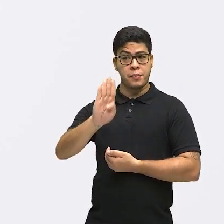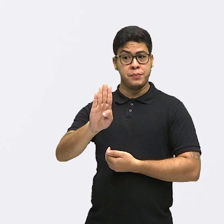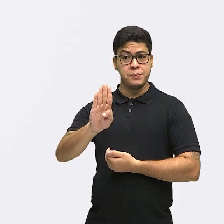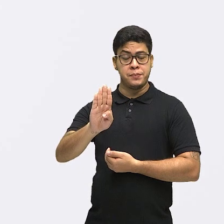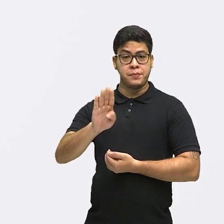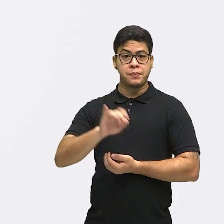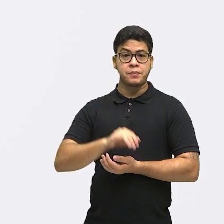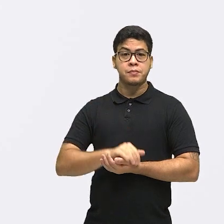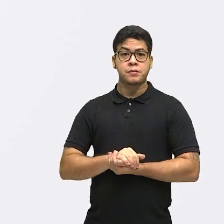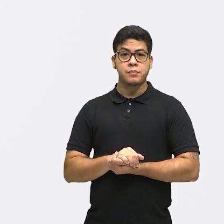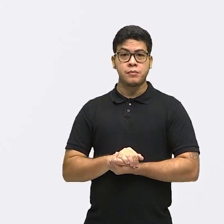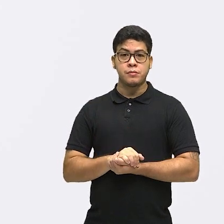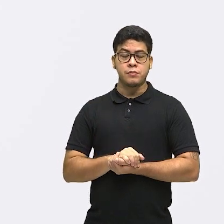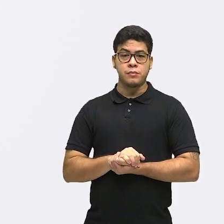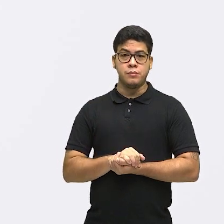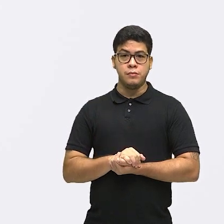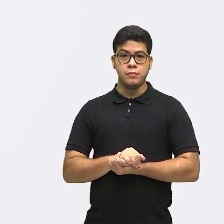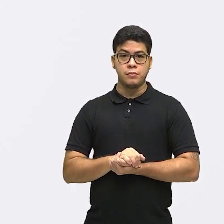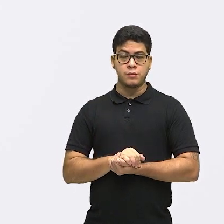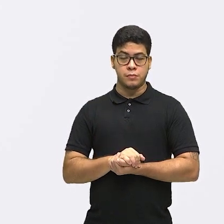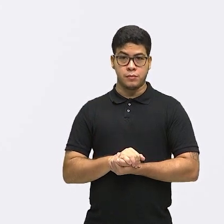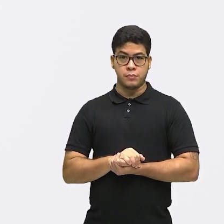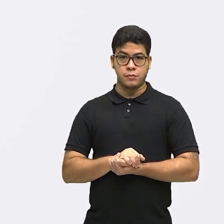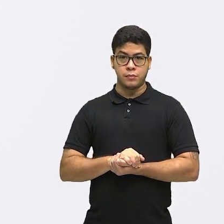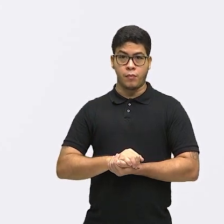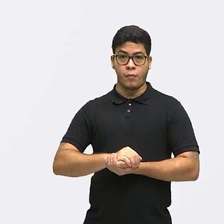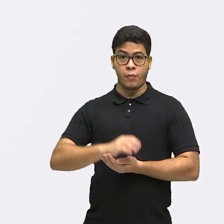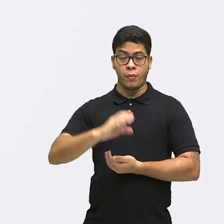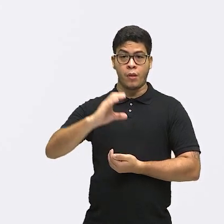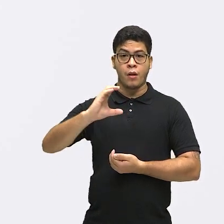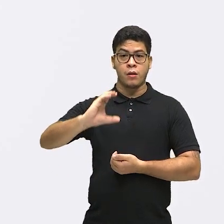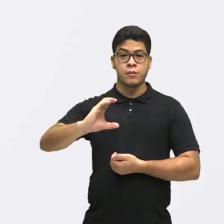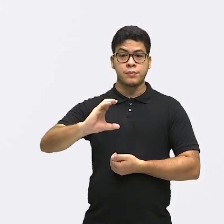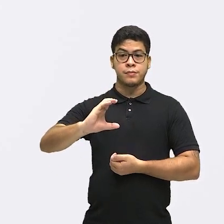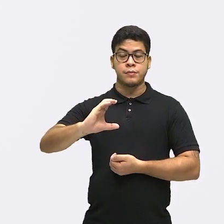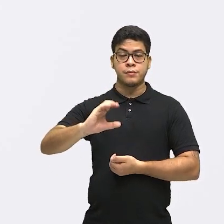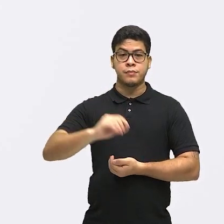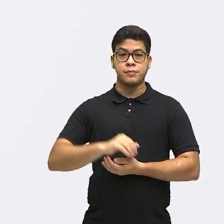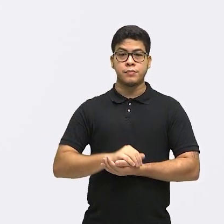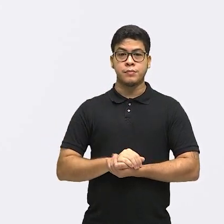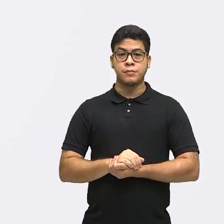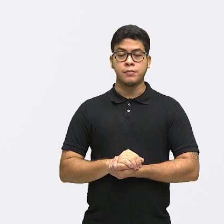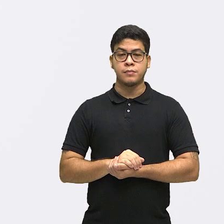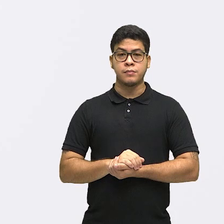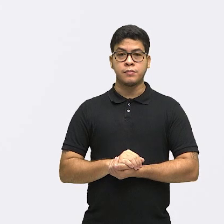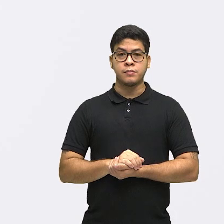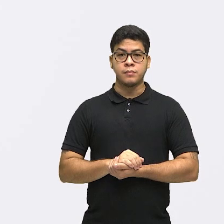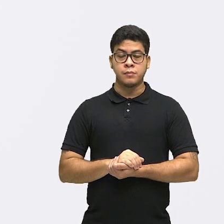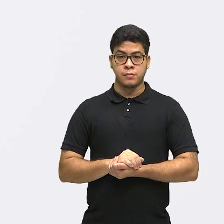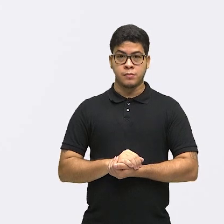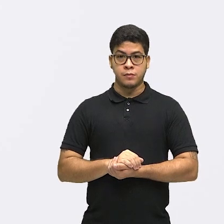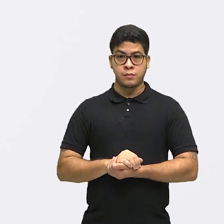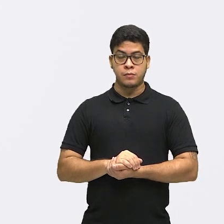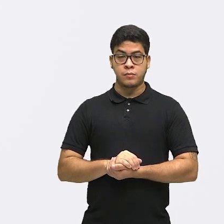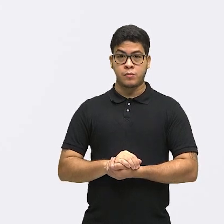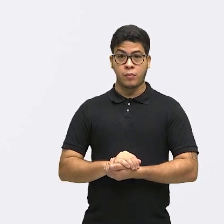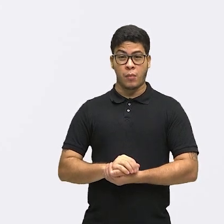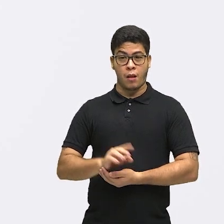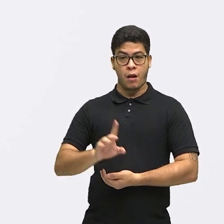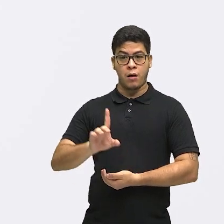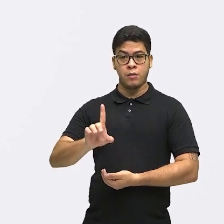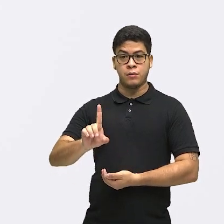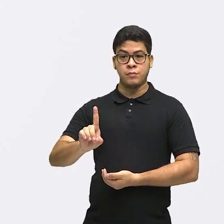Alternativa B, aumento da poluição atmosférica. Alternativa C, diminuição dos nutrientes do